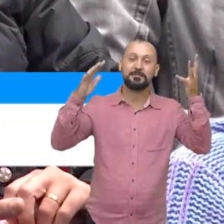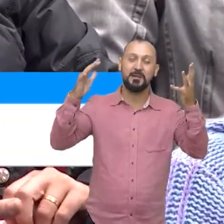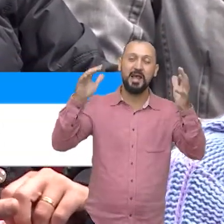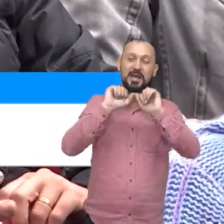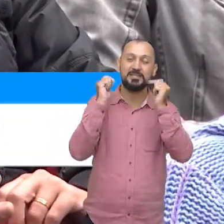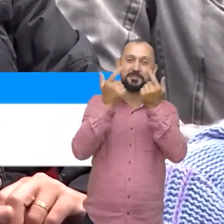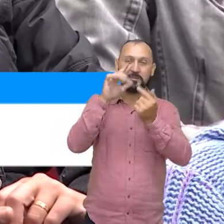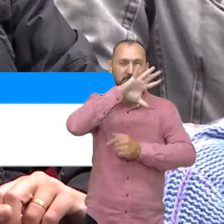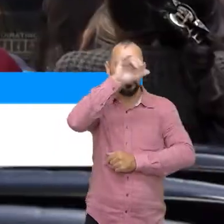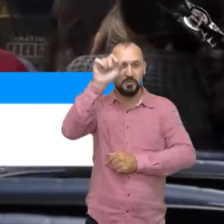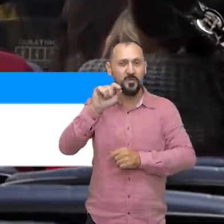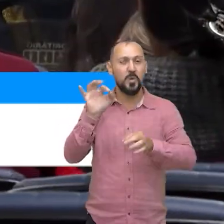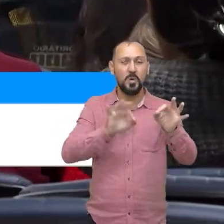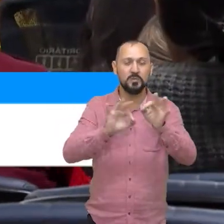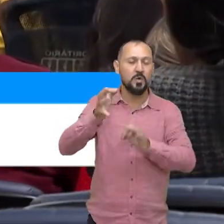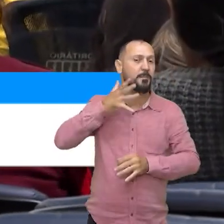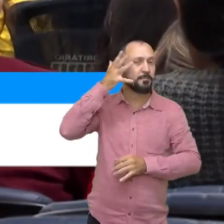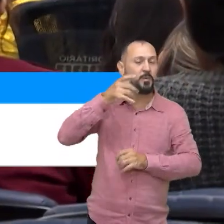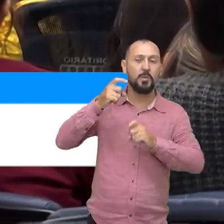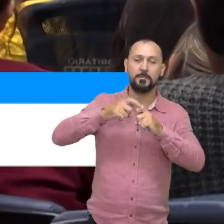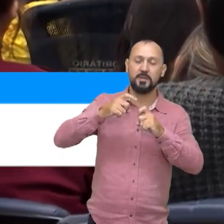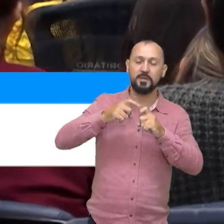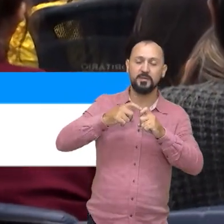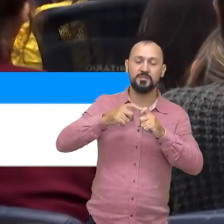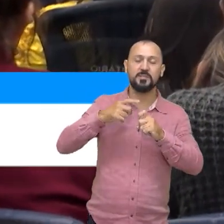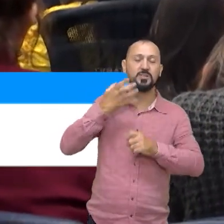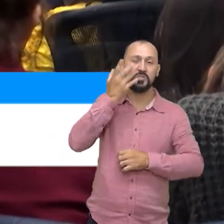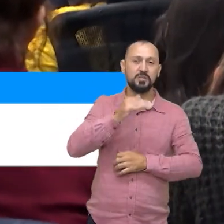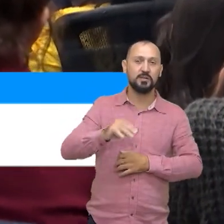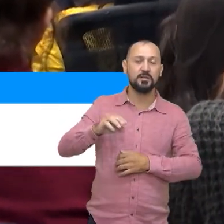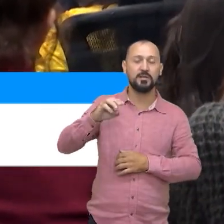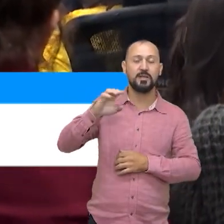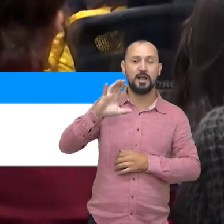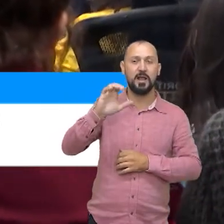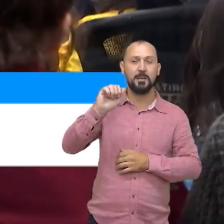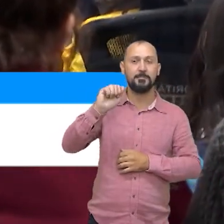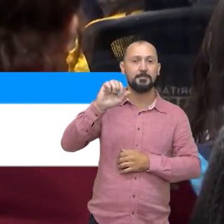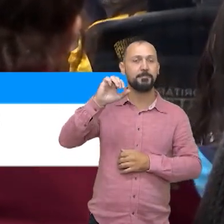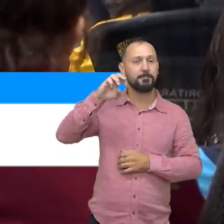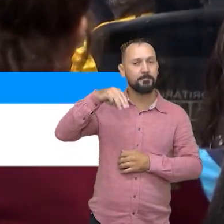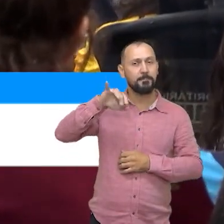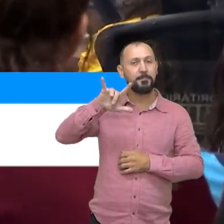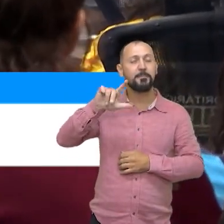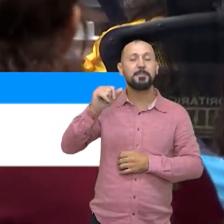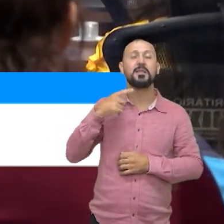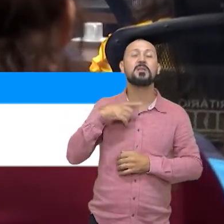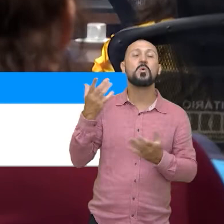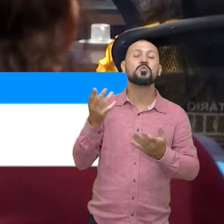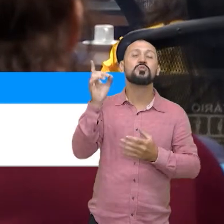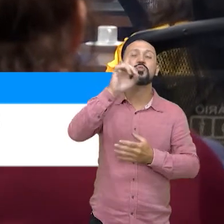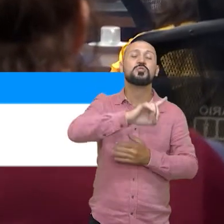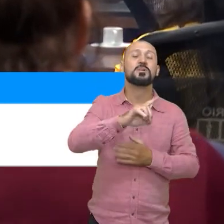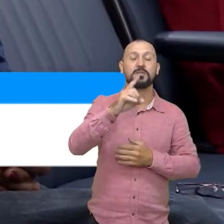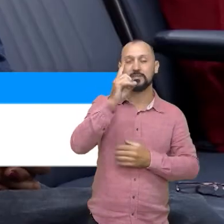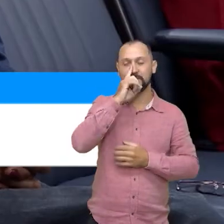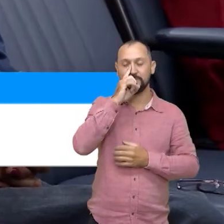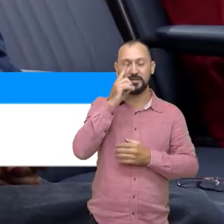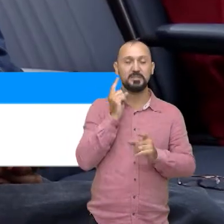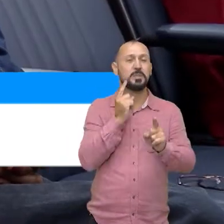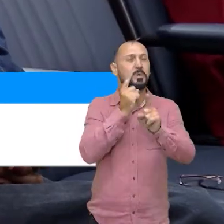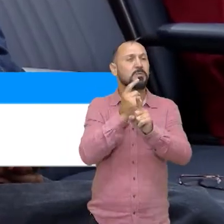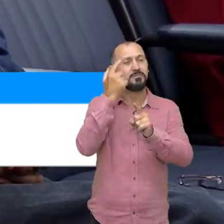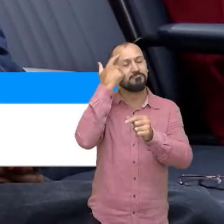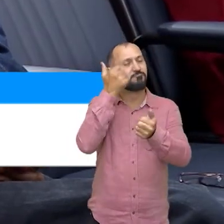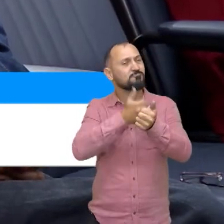de Mato Grosso do Sul realizou uma palestra com a médica pediatra Camila Amaral Mussi, em homenagem ao Dia das Mães. Esse